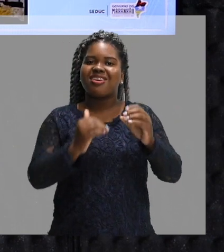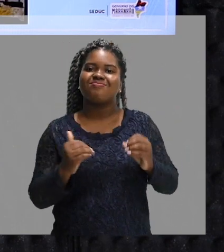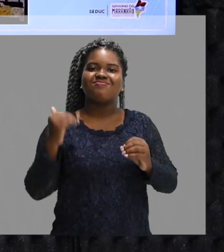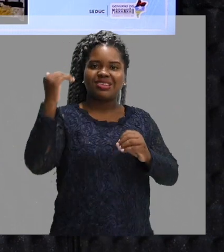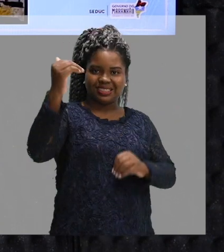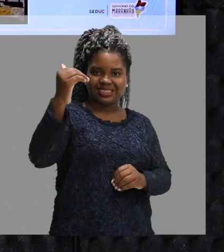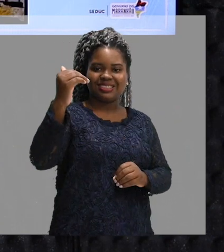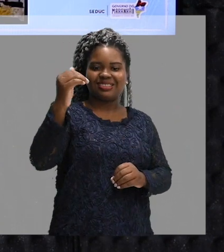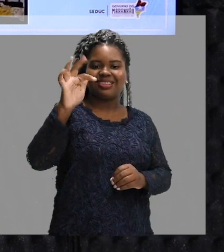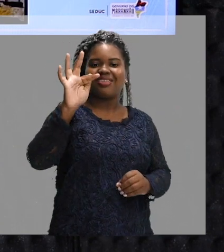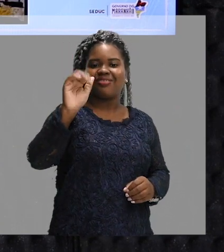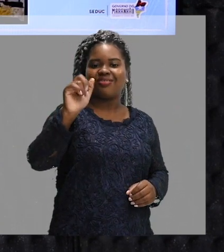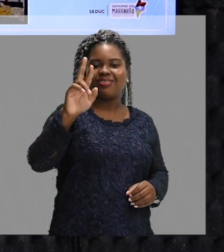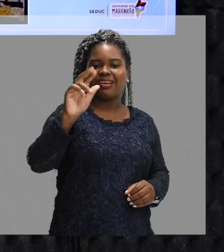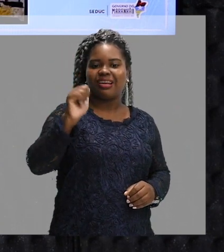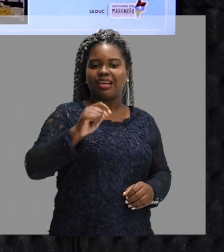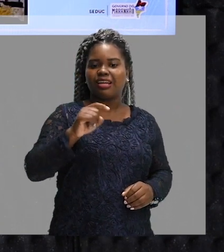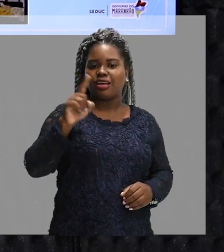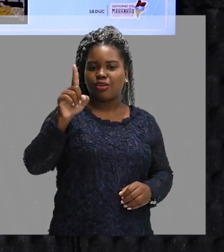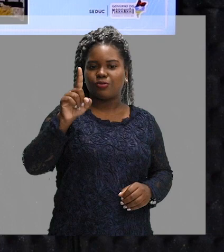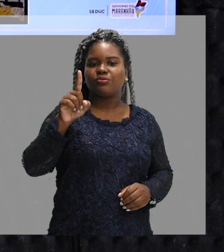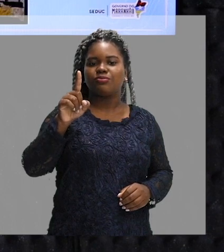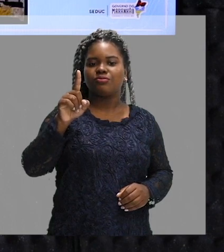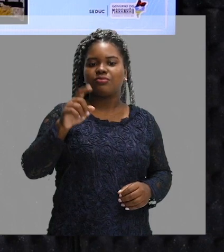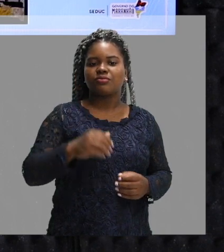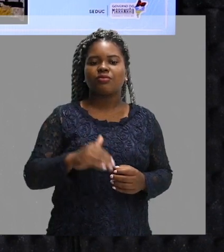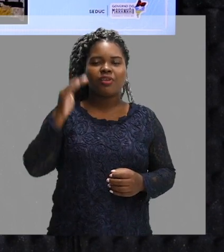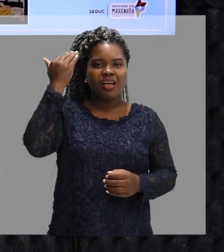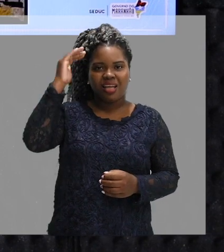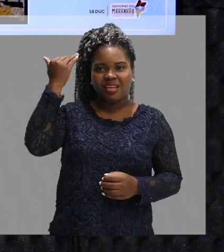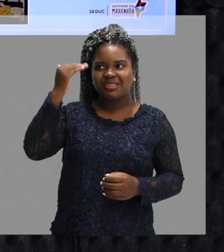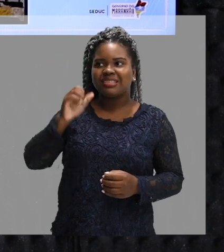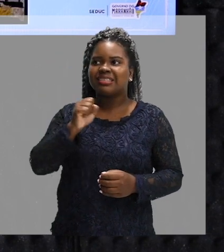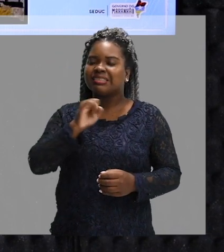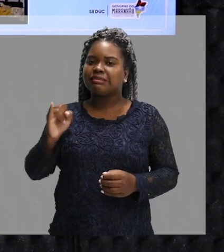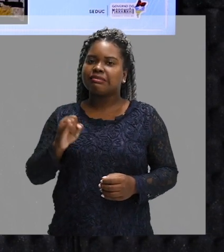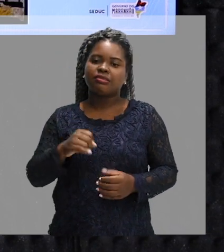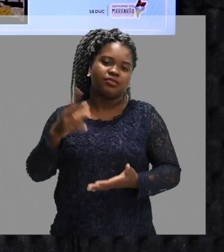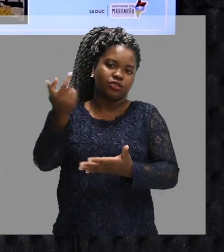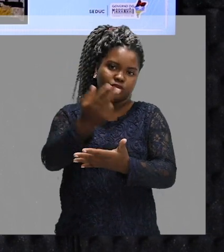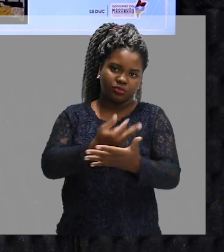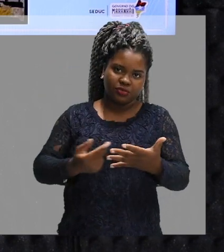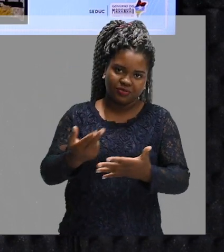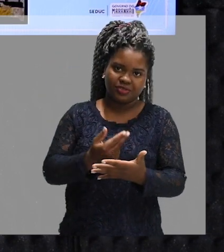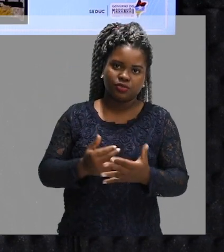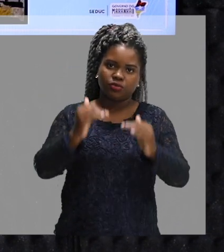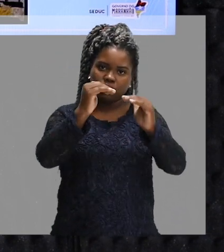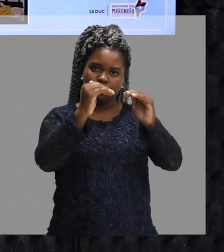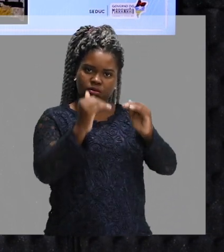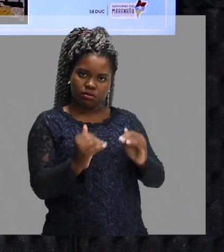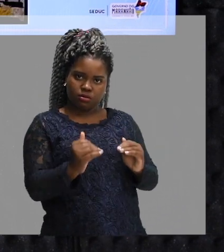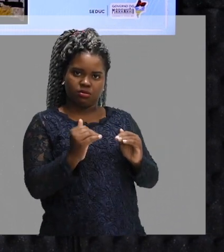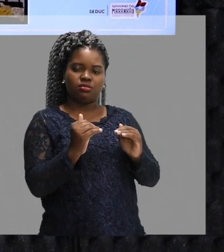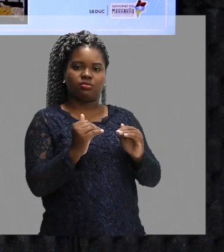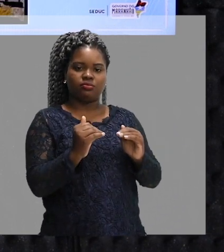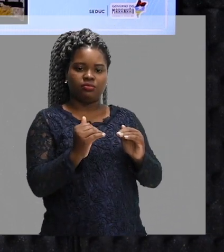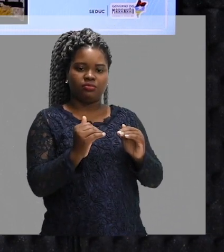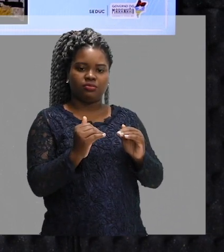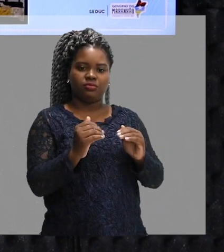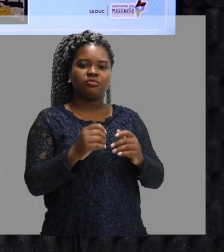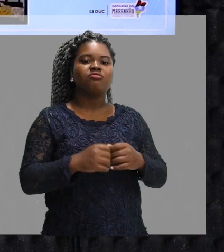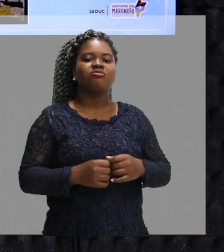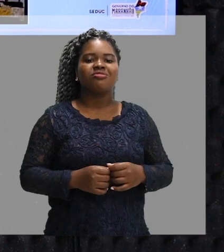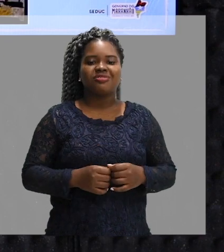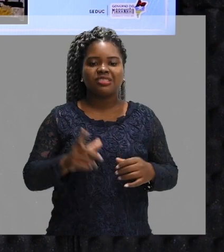faraó. Agora eu entendi. Se tivesse uma figura em tamanho menor, então um Deus, outro